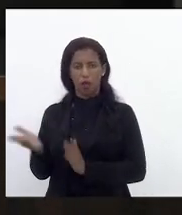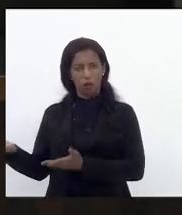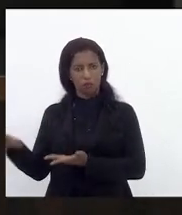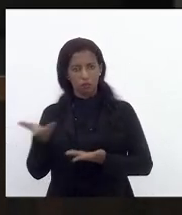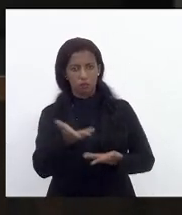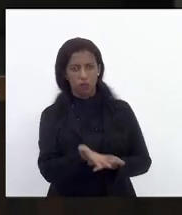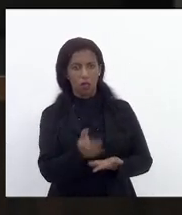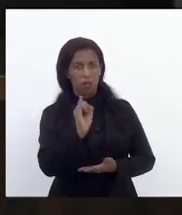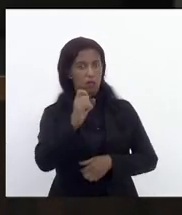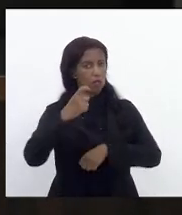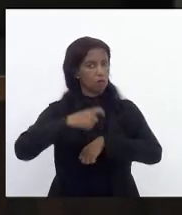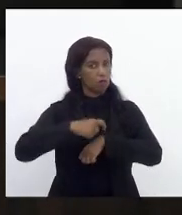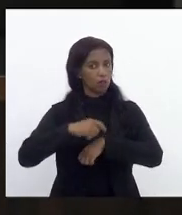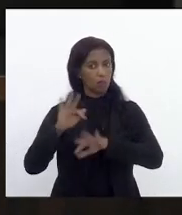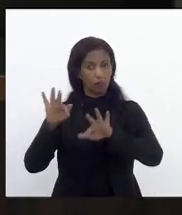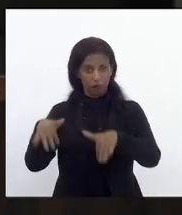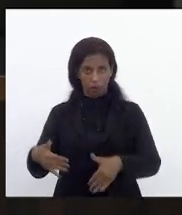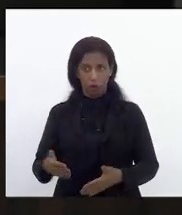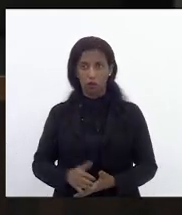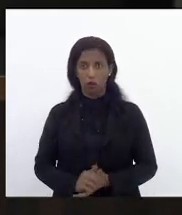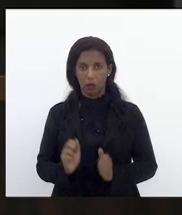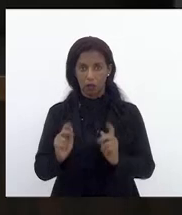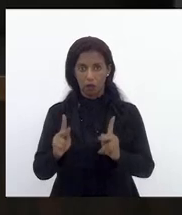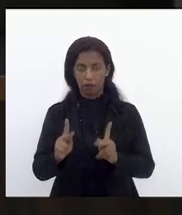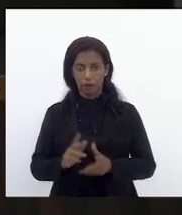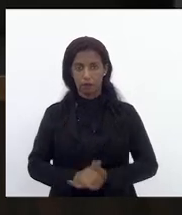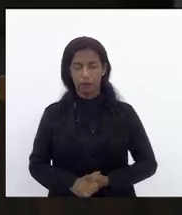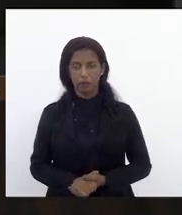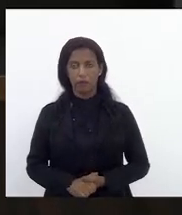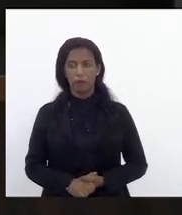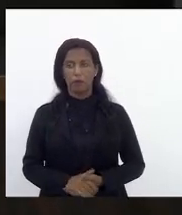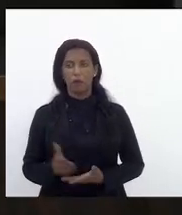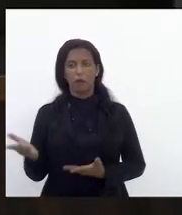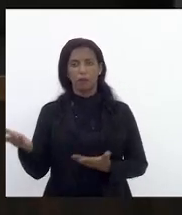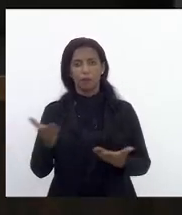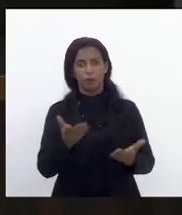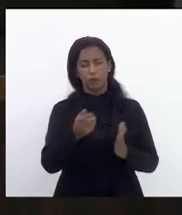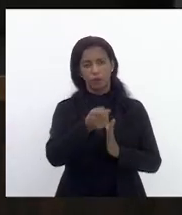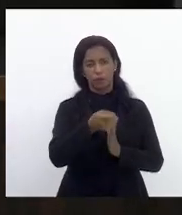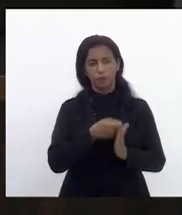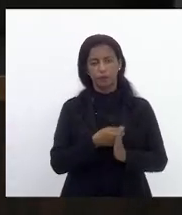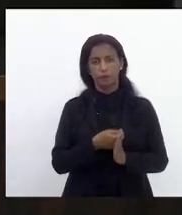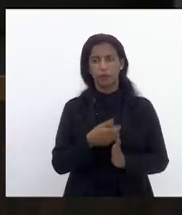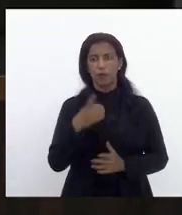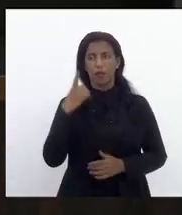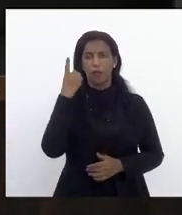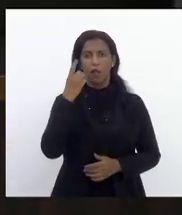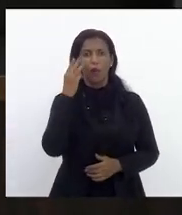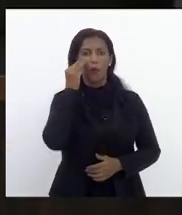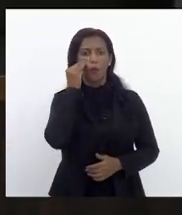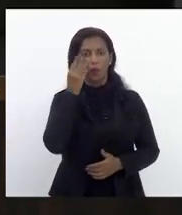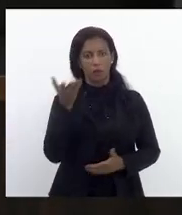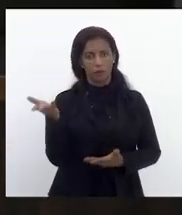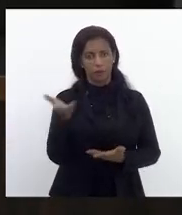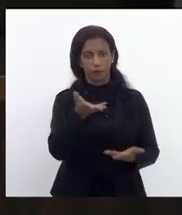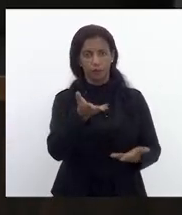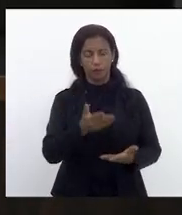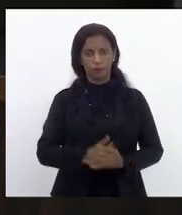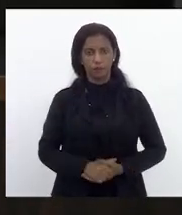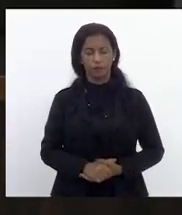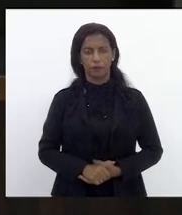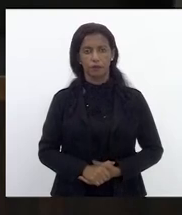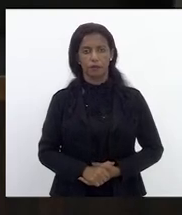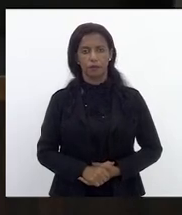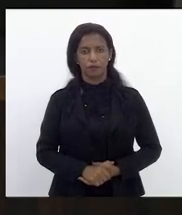se não dê tempo ao final Ok então próximo escrito é a deputada Mônica Francisco